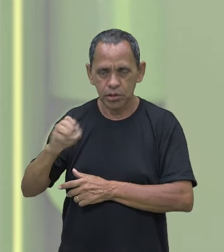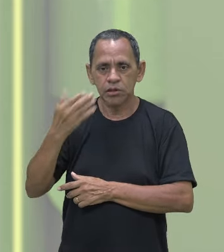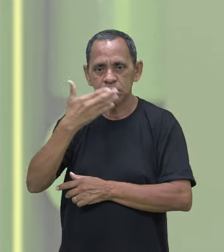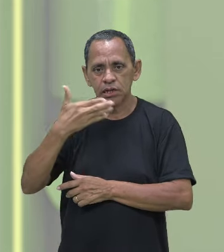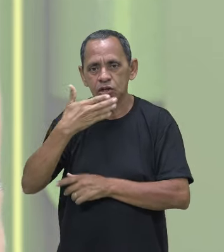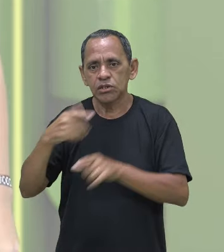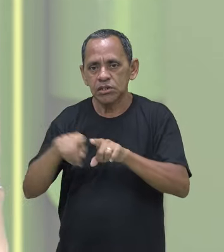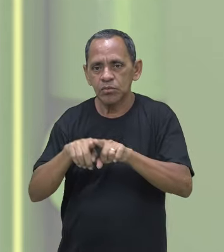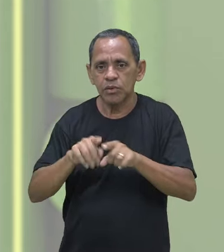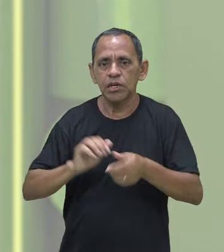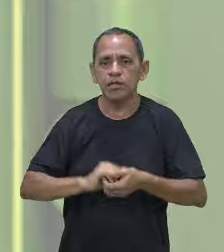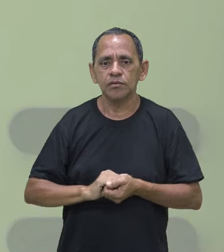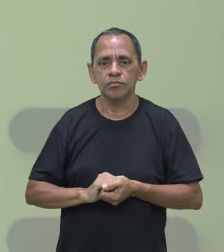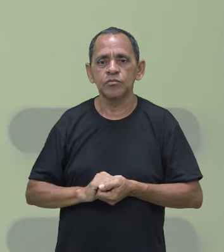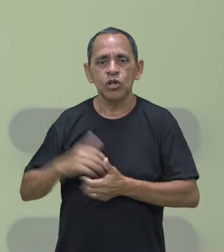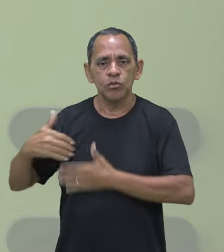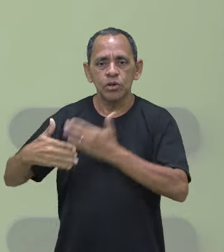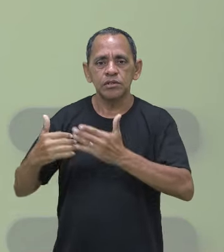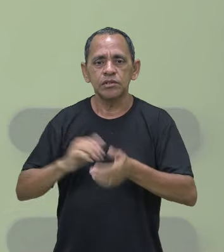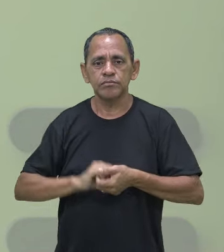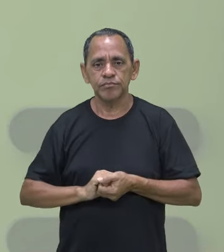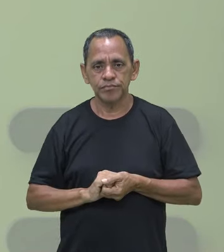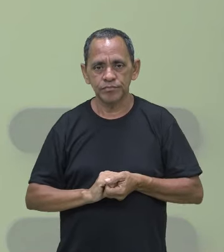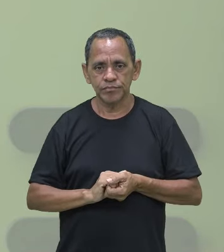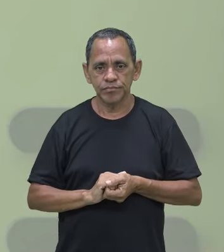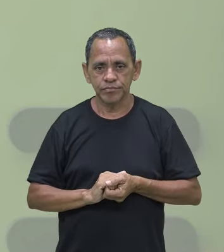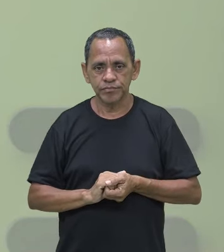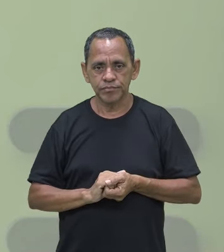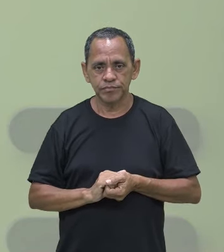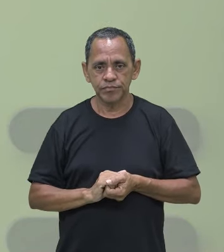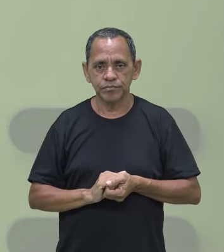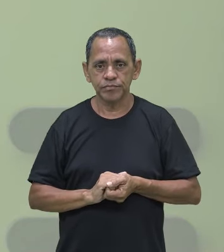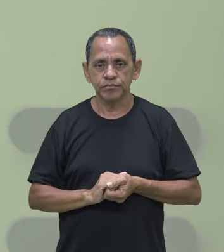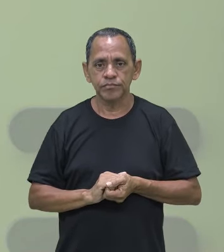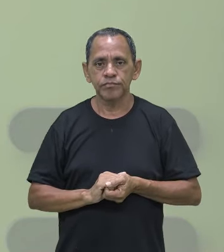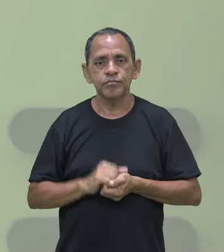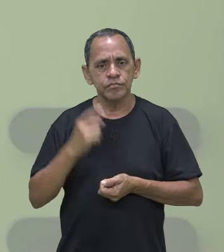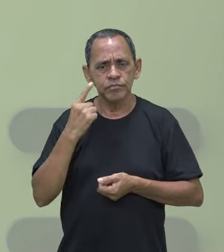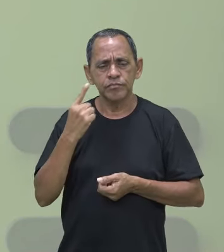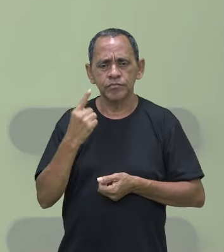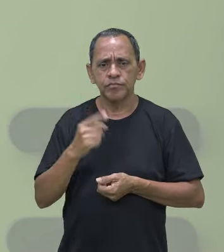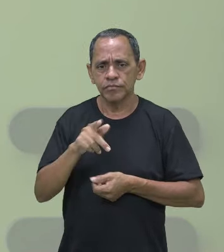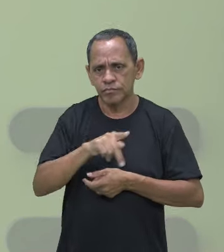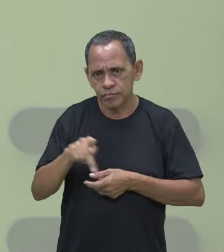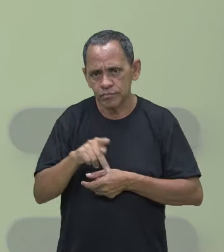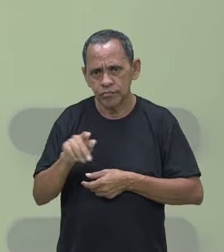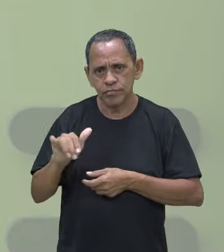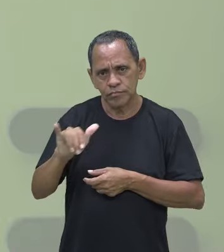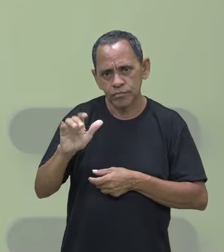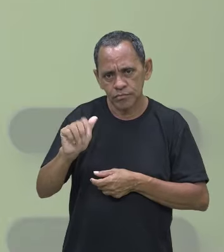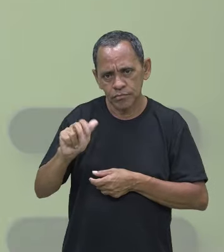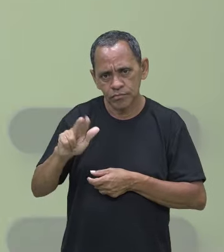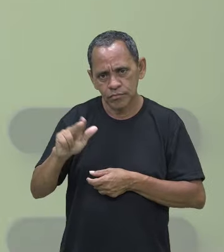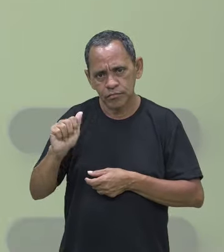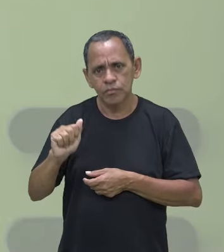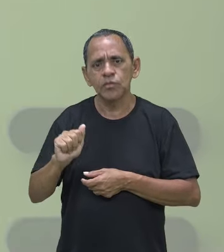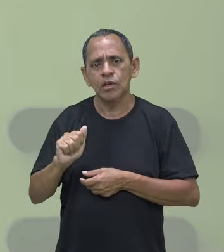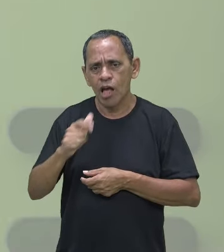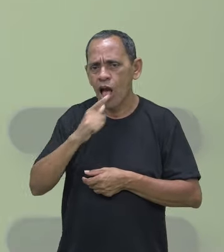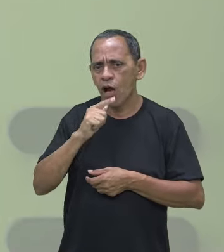de hidrólise. Tchau! Nós vimos aí com a professora Yara o quanto a água é importante em várias